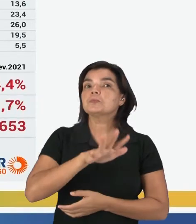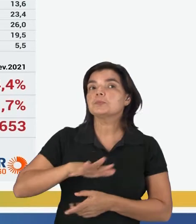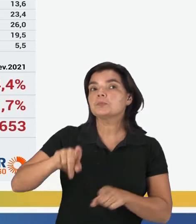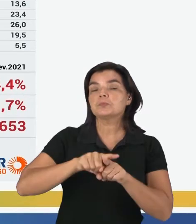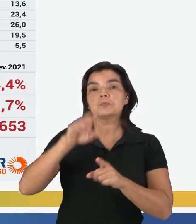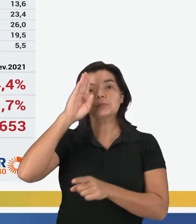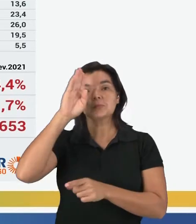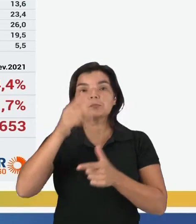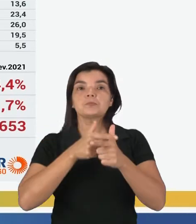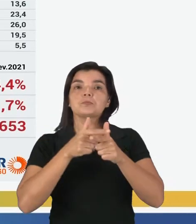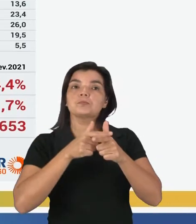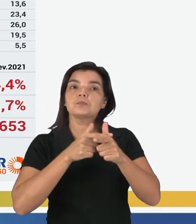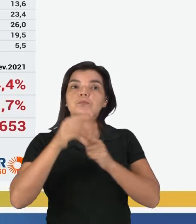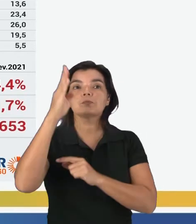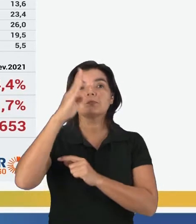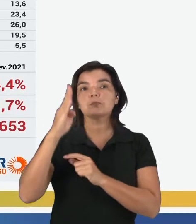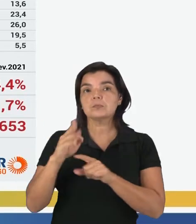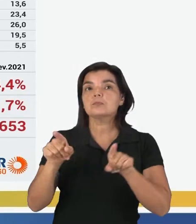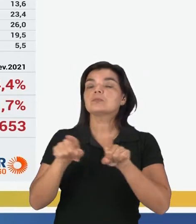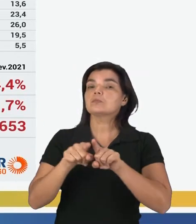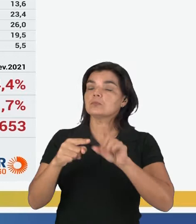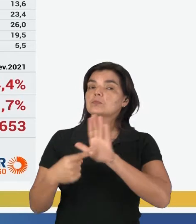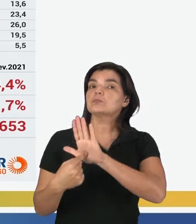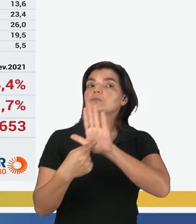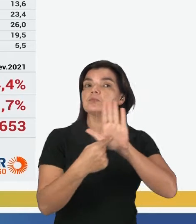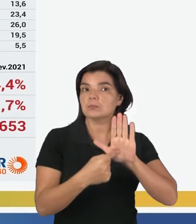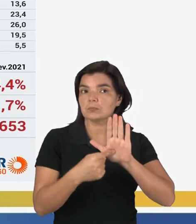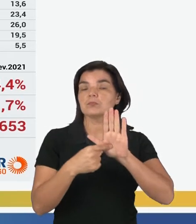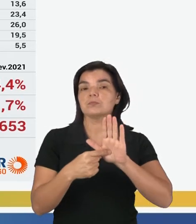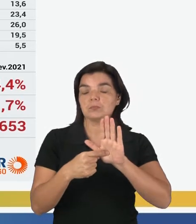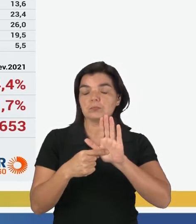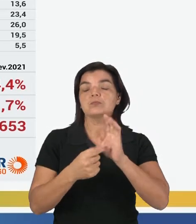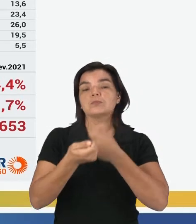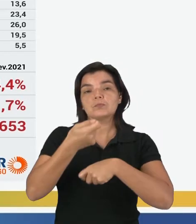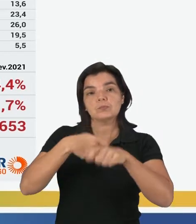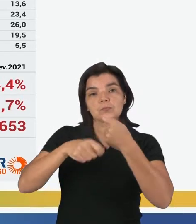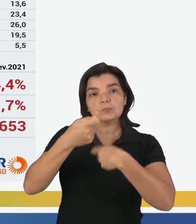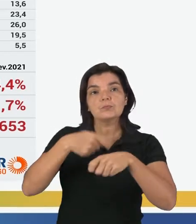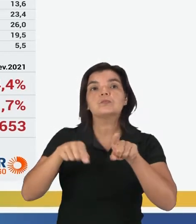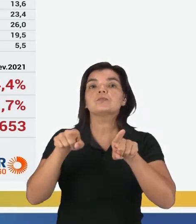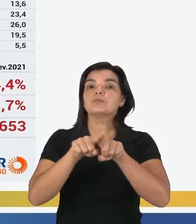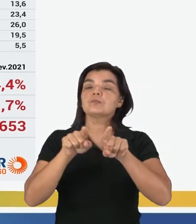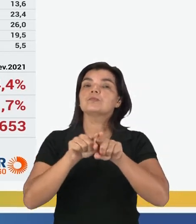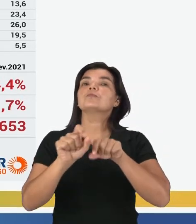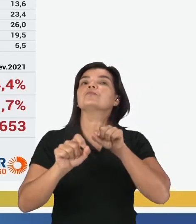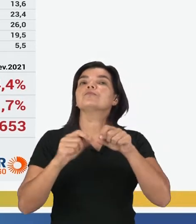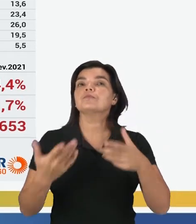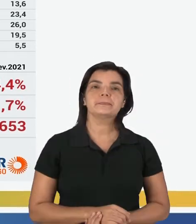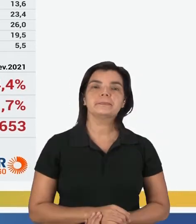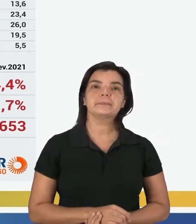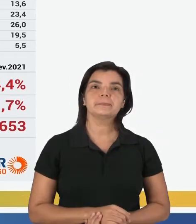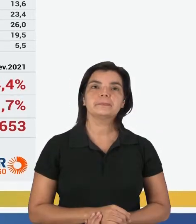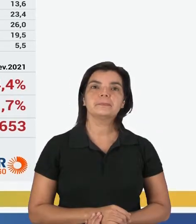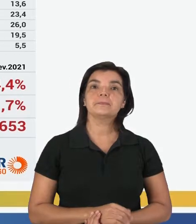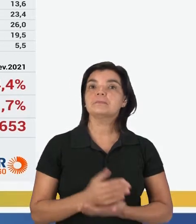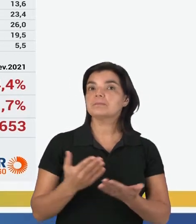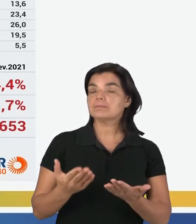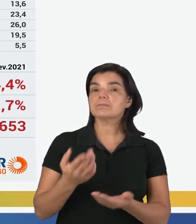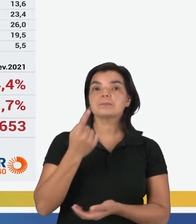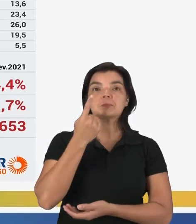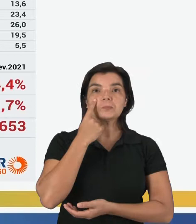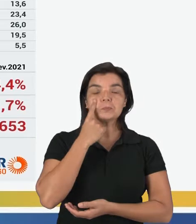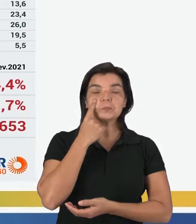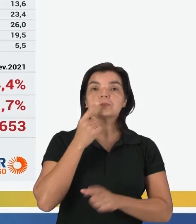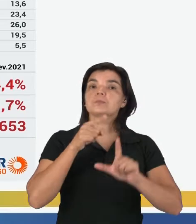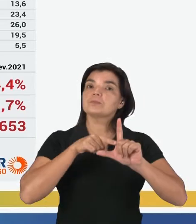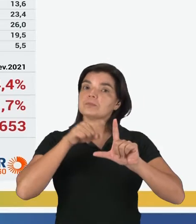os principais problemas brasileiros que repercutem nos indicadores socioeconômicos estão. Basta olhar